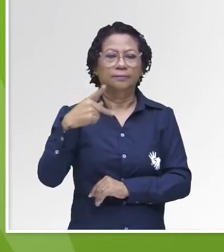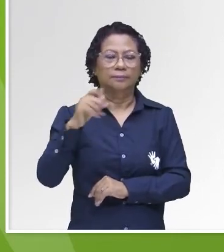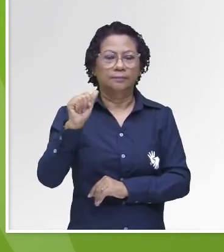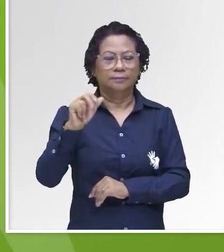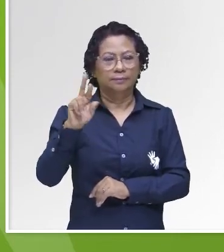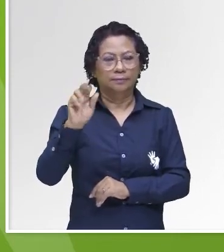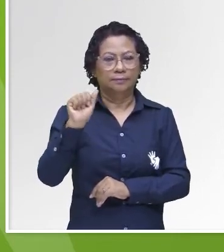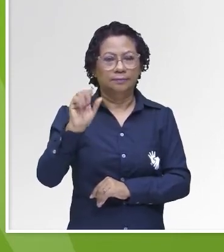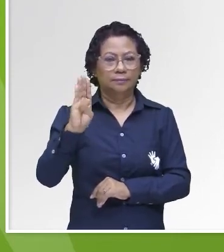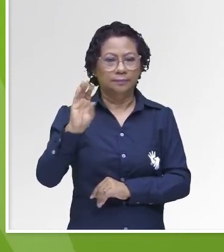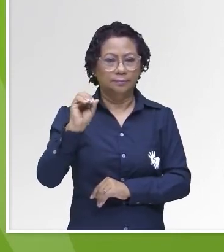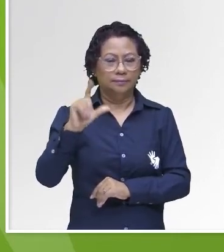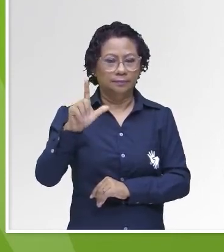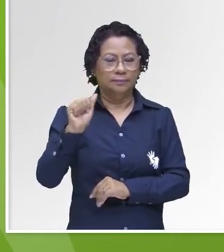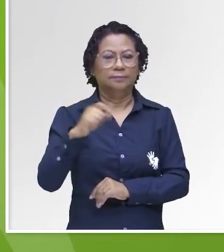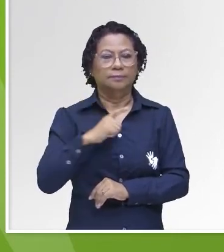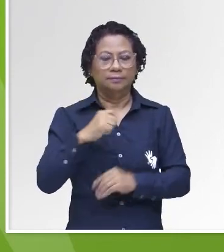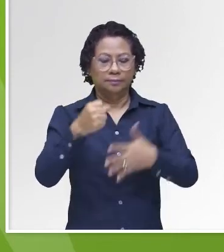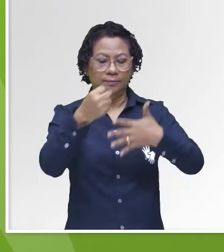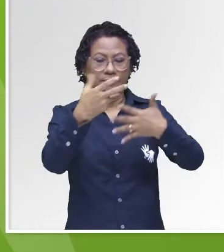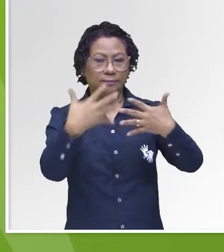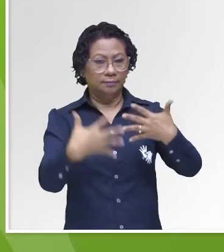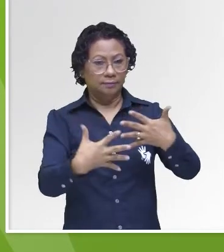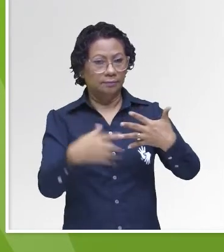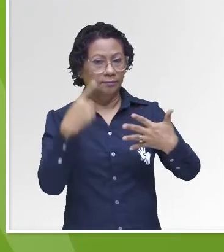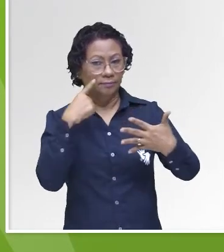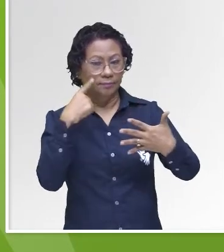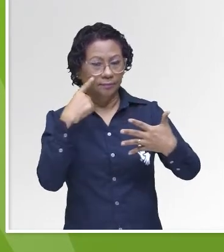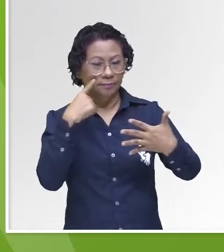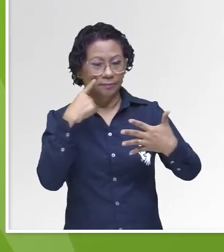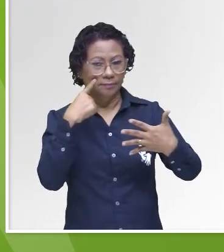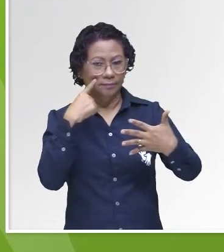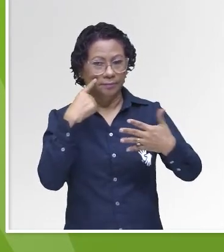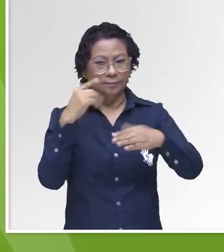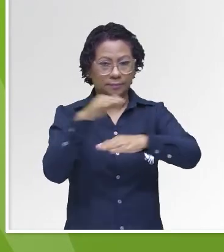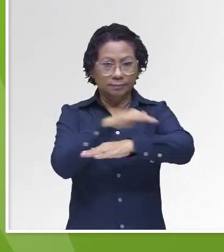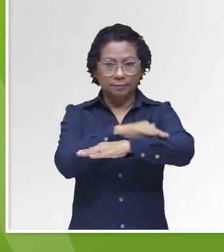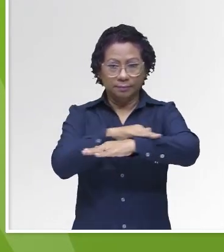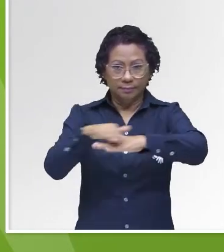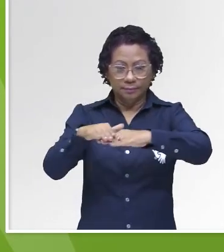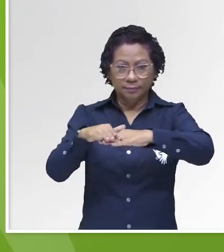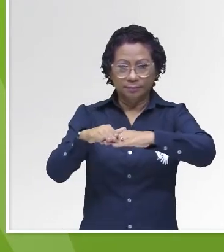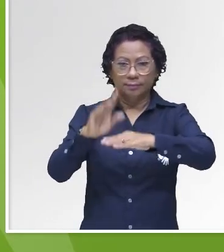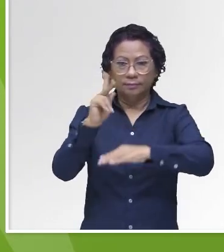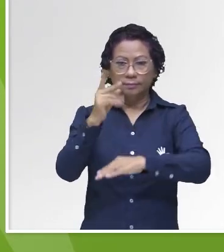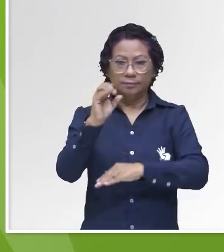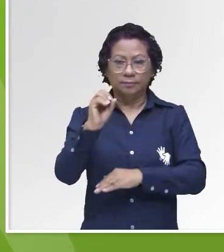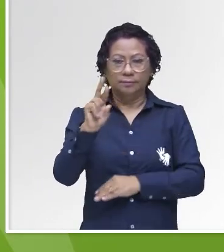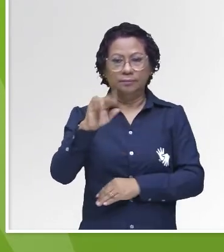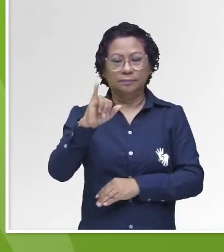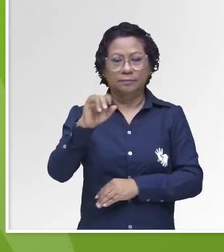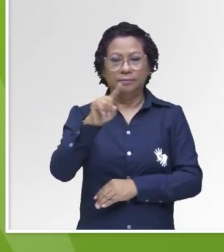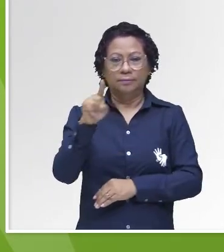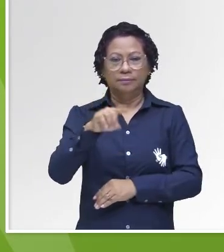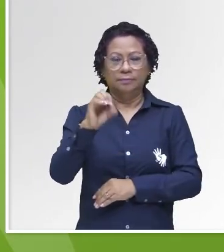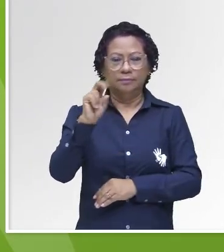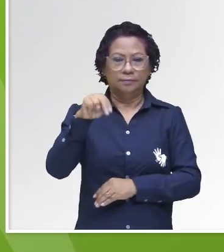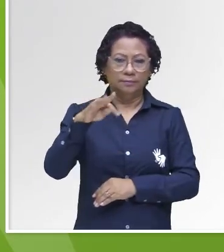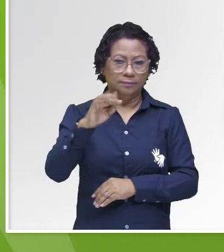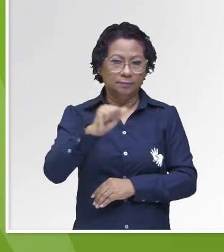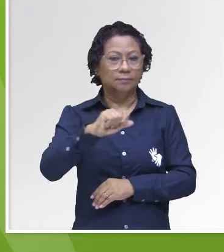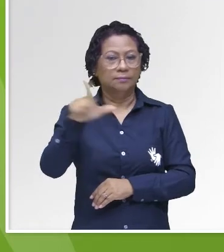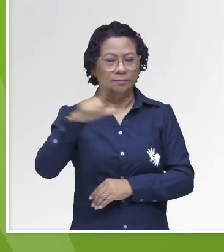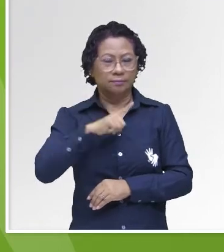um conjunto de equações. Essa daqui, olha, é para o eixo horizontal. Porque no eixo horizontal eu tenho um movimento